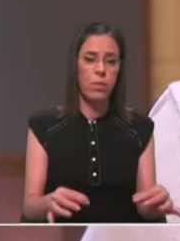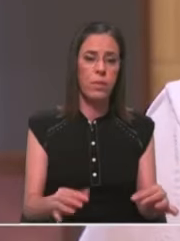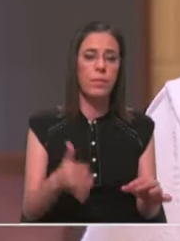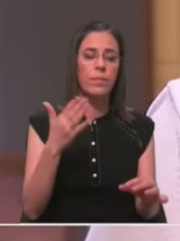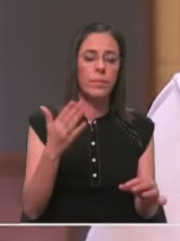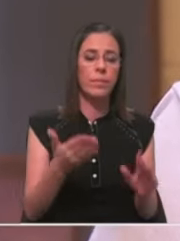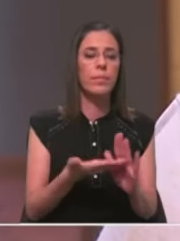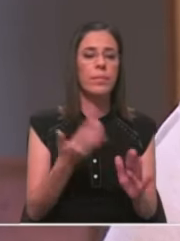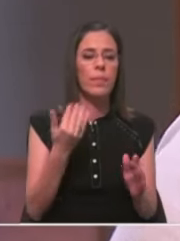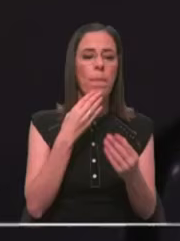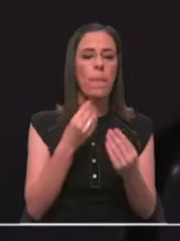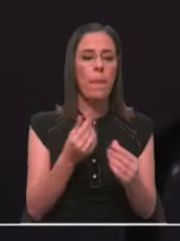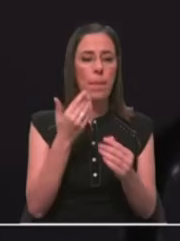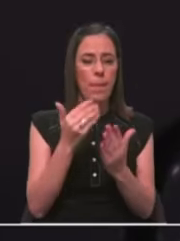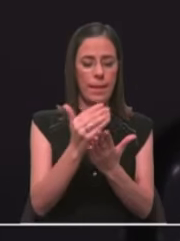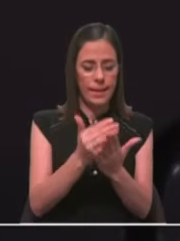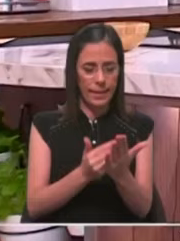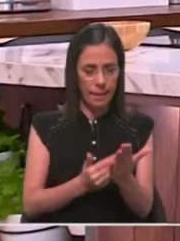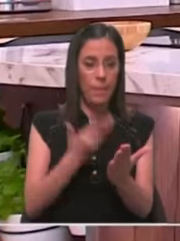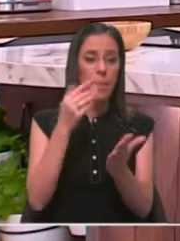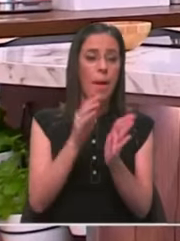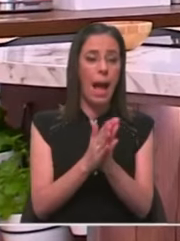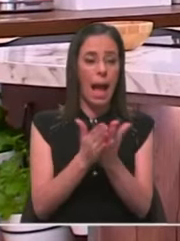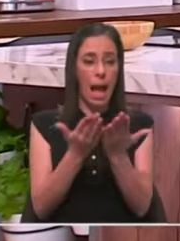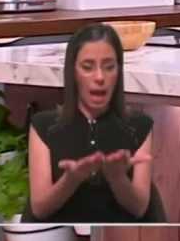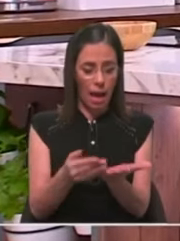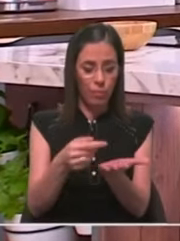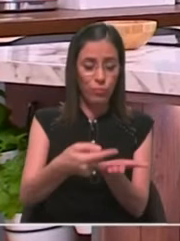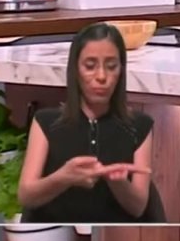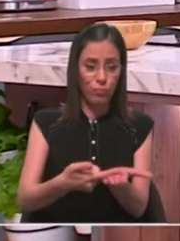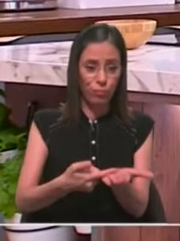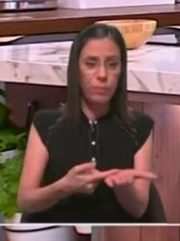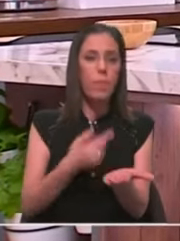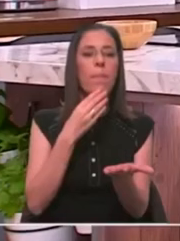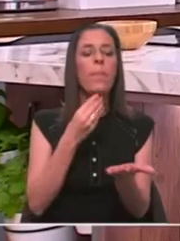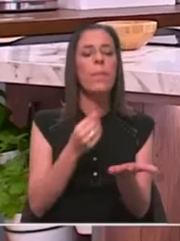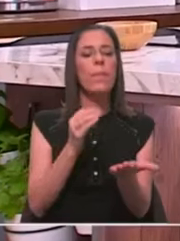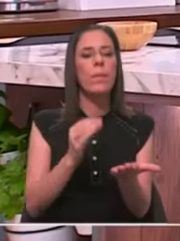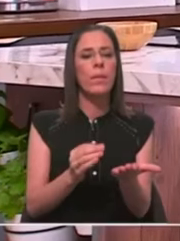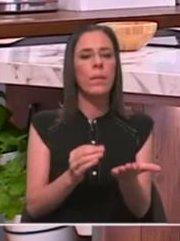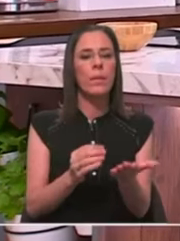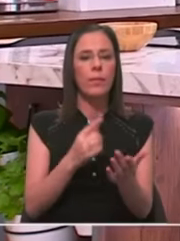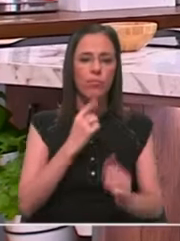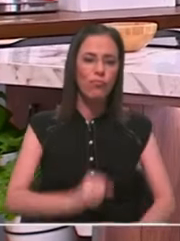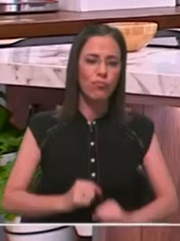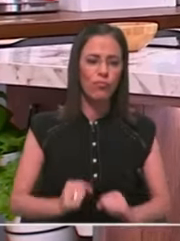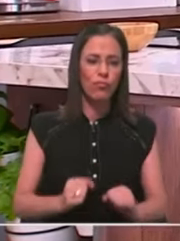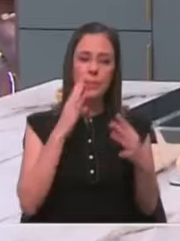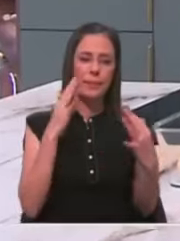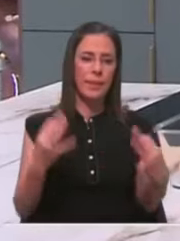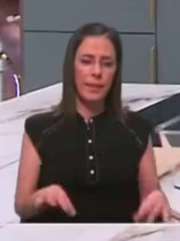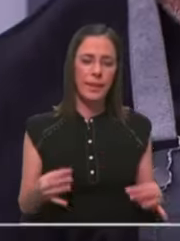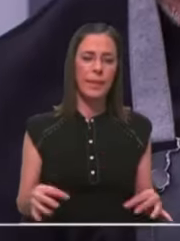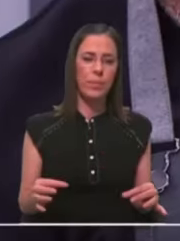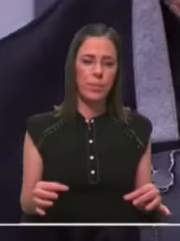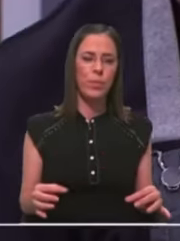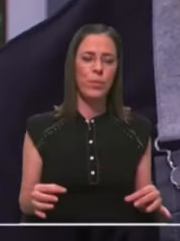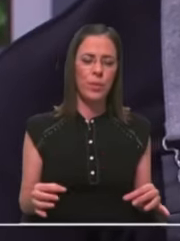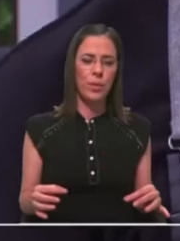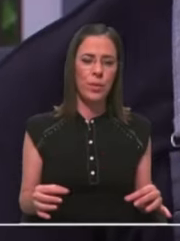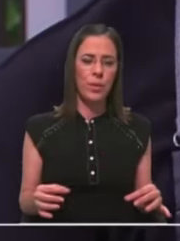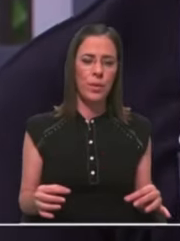primeiro é tiramos as sementes. É? É. Tiramos as sementes porque ali é que está realmente aquele sabor mais forte.